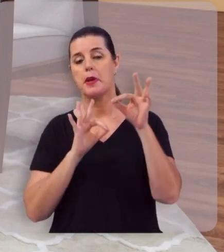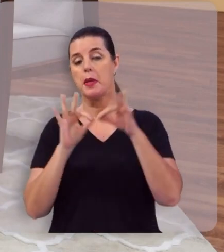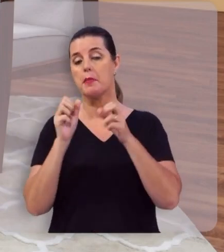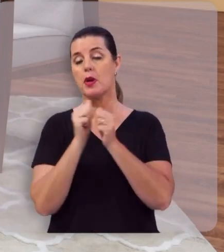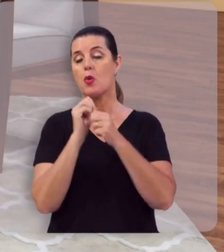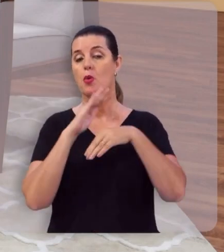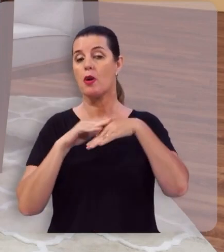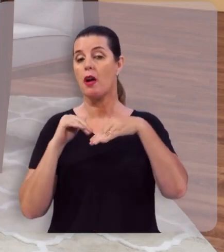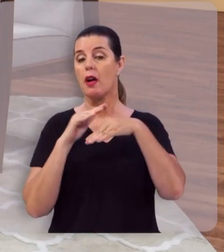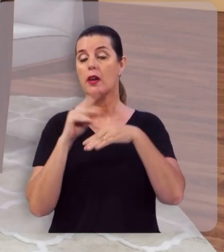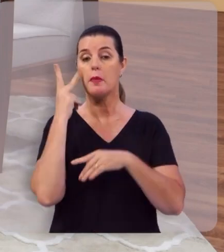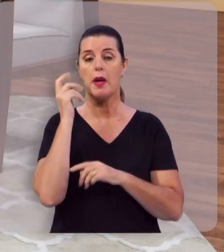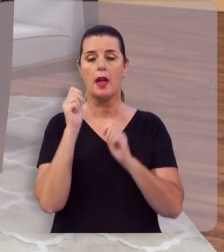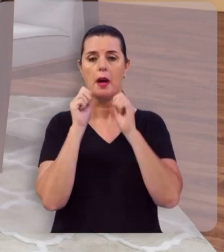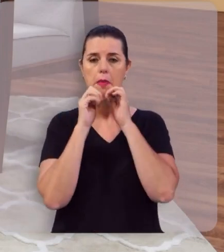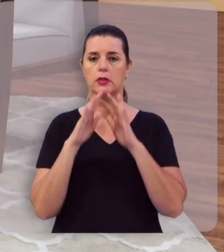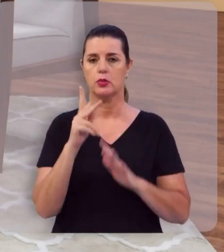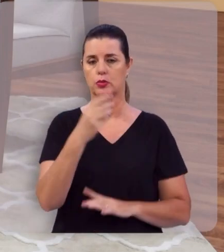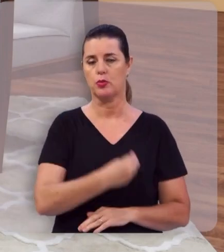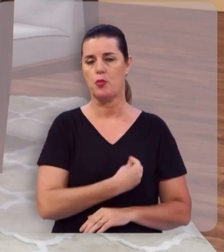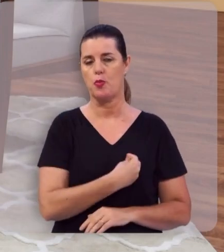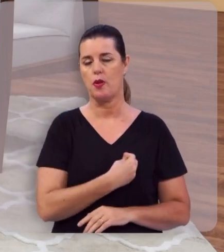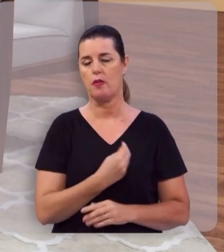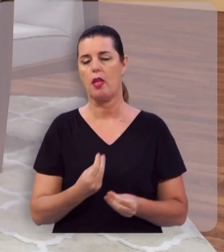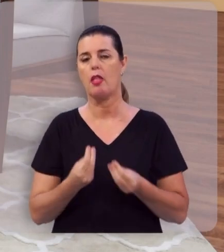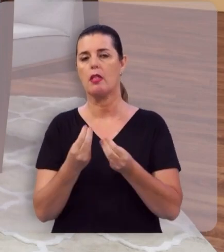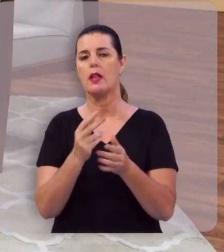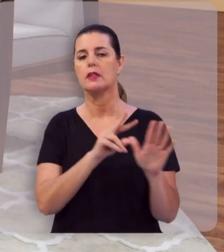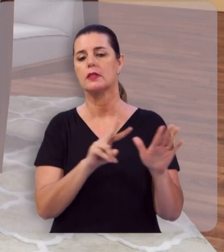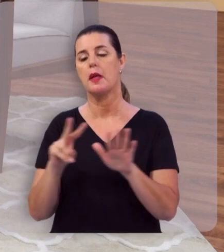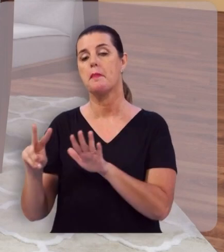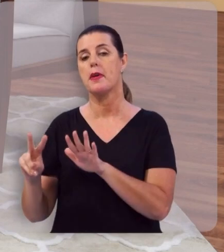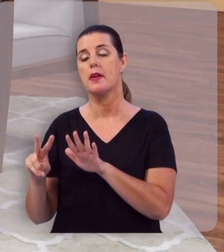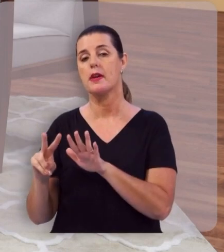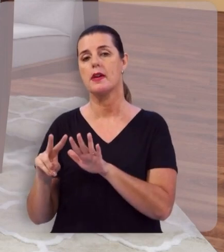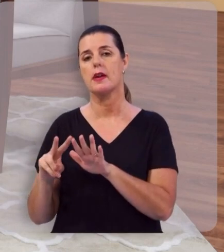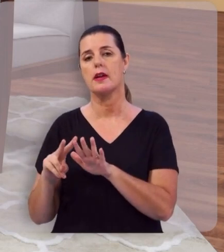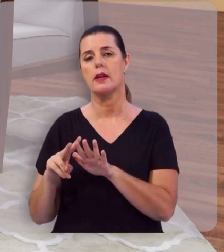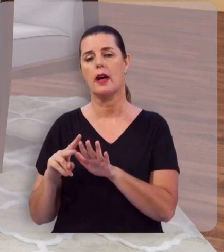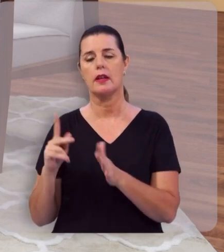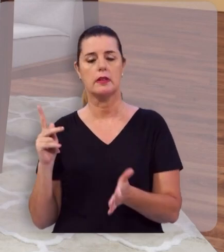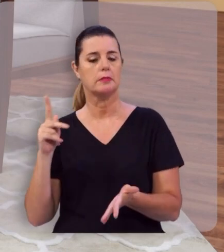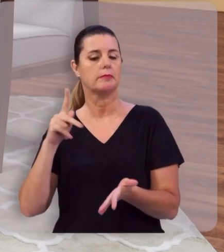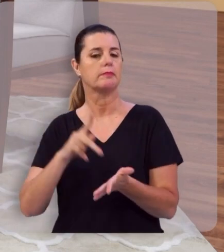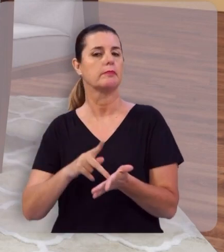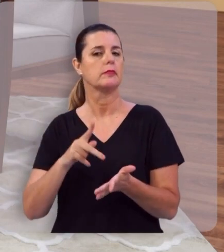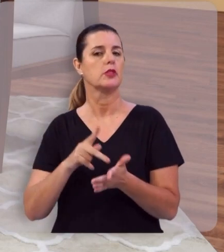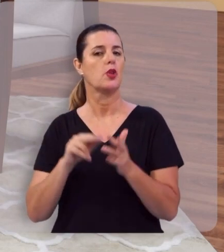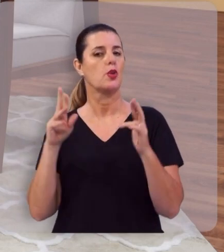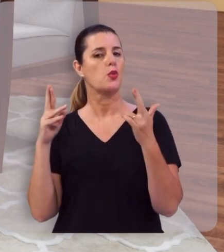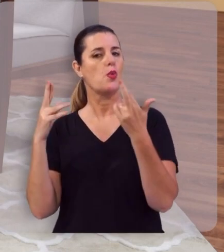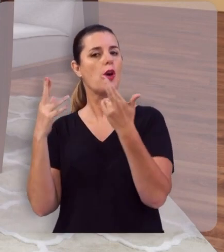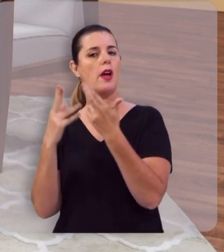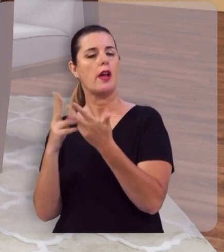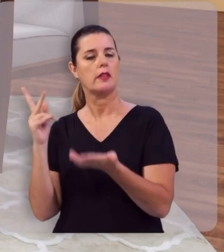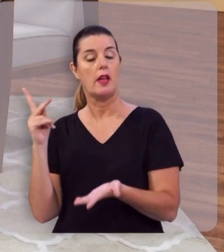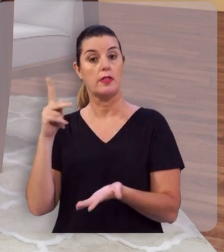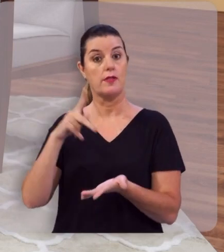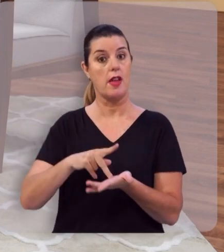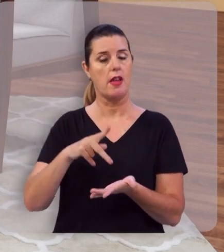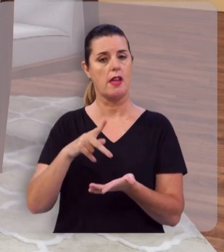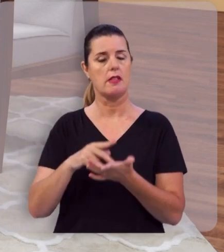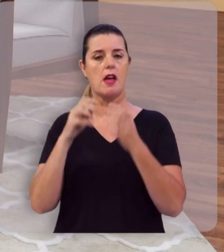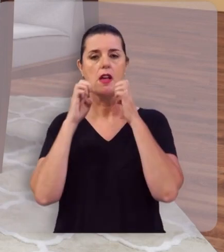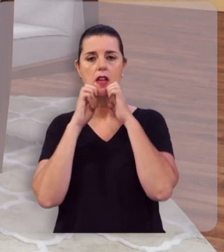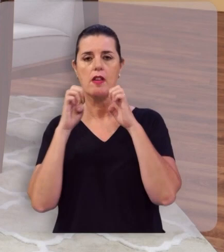com muito carinho para você, trazendo todas as semanas as realidades do reino, as